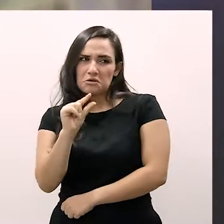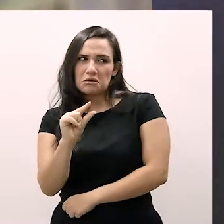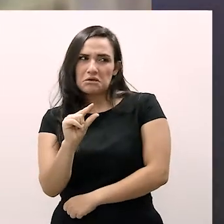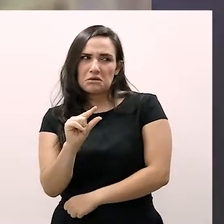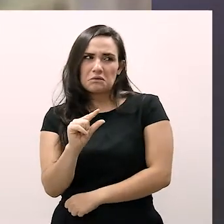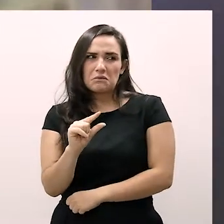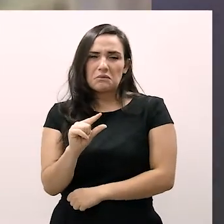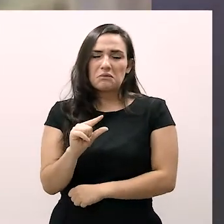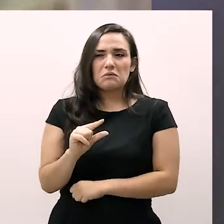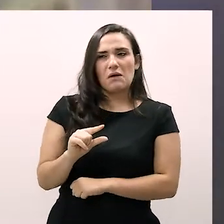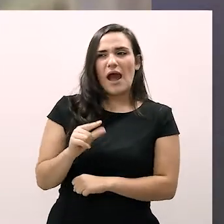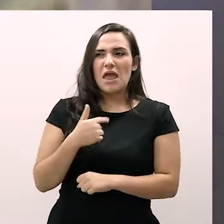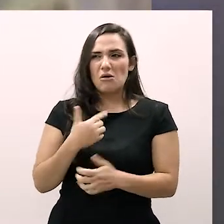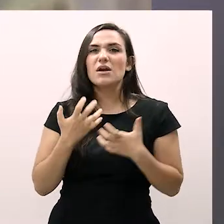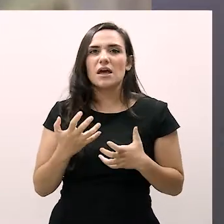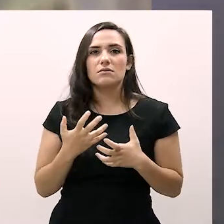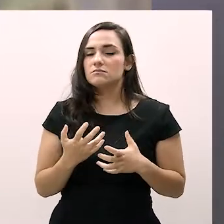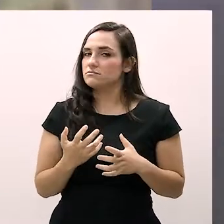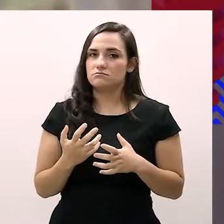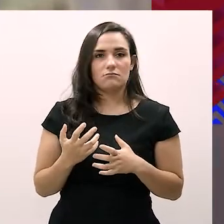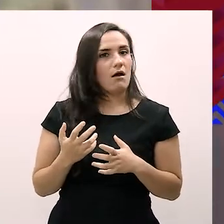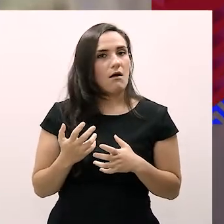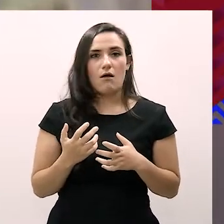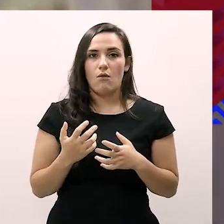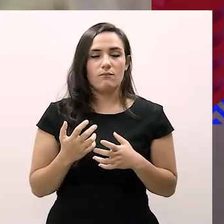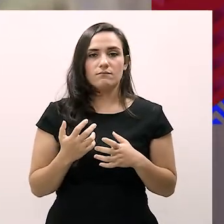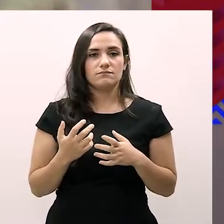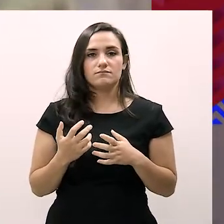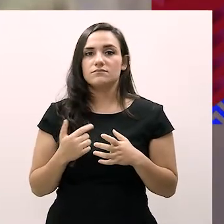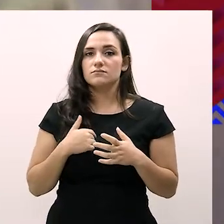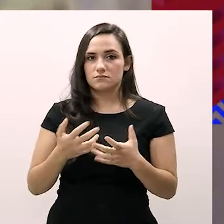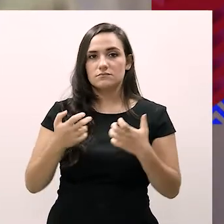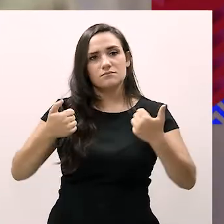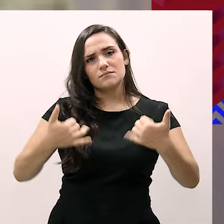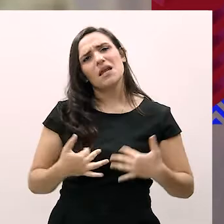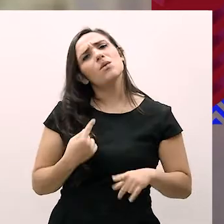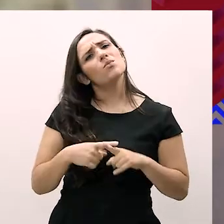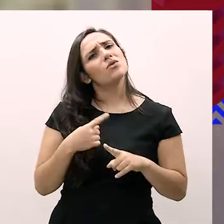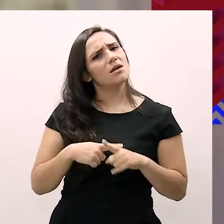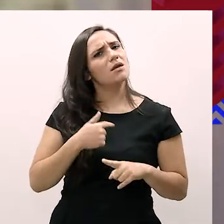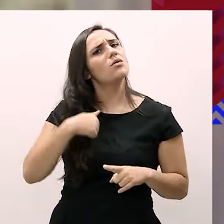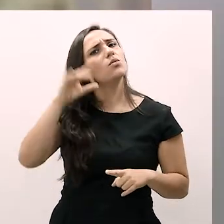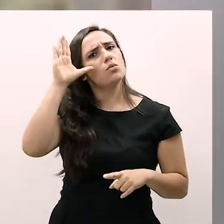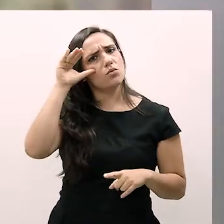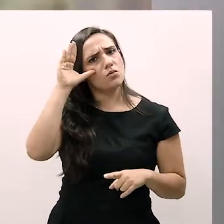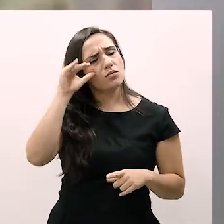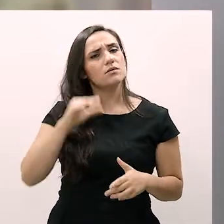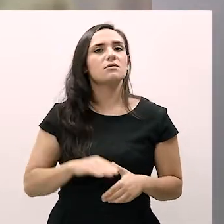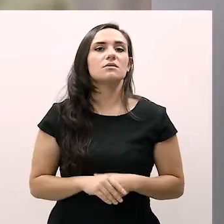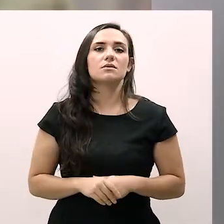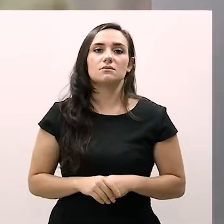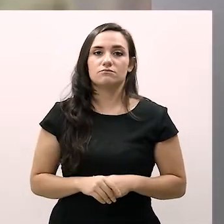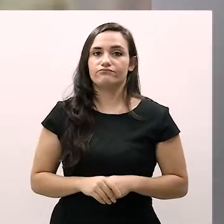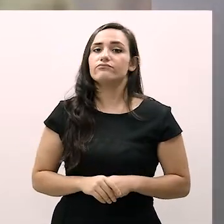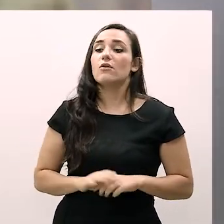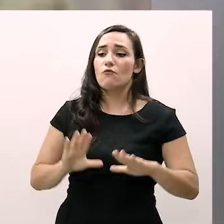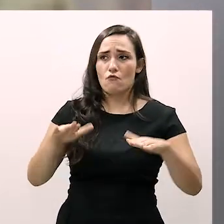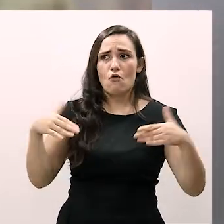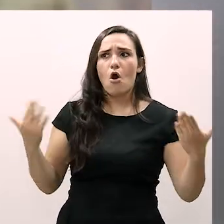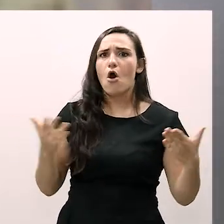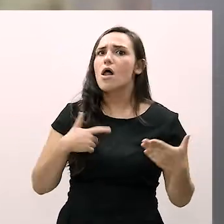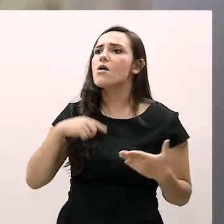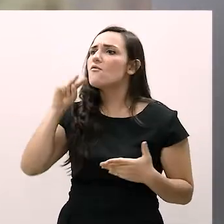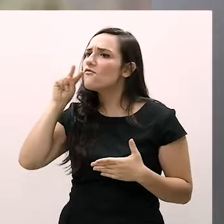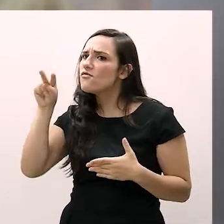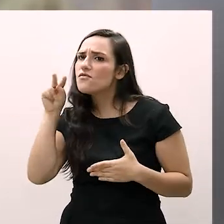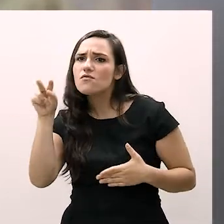fase Covid-19, mas eu tenho essa curiosidade porque a gente, no popular também, vê muitas pessoas interessadas